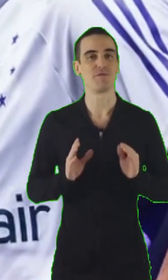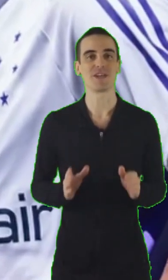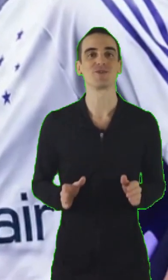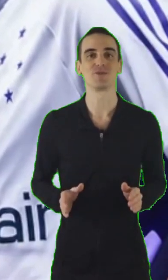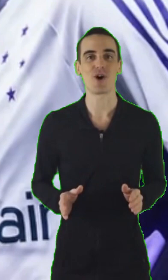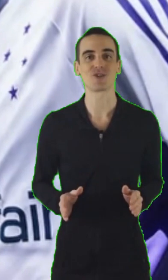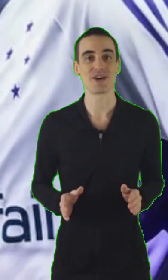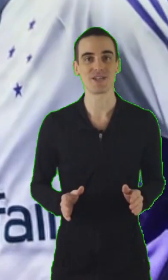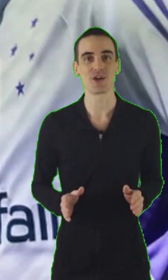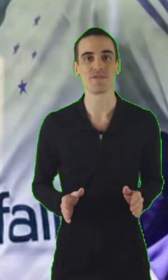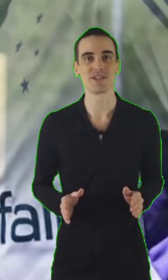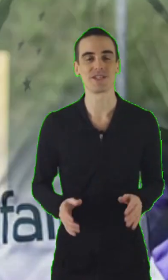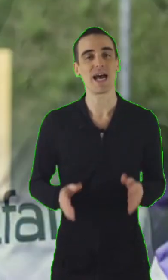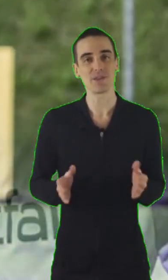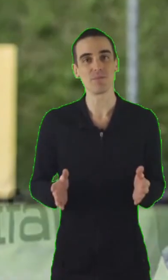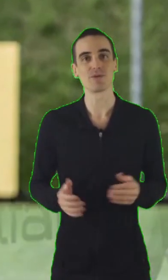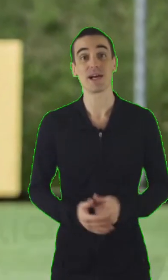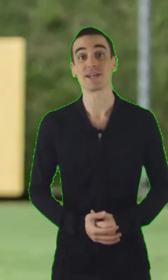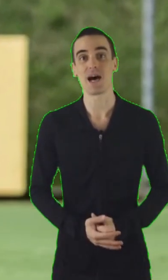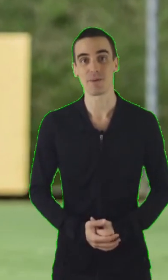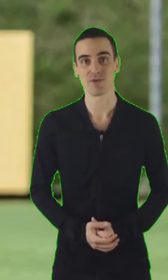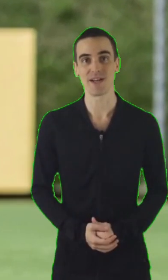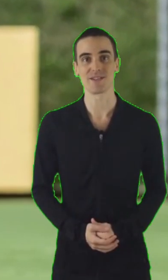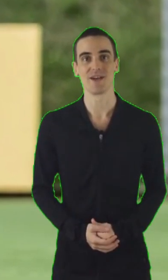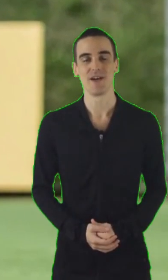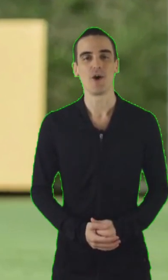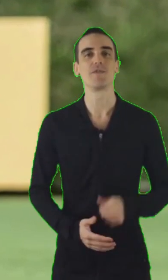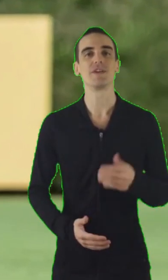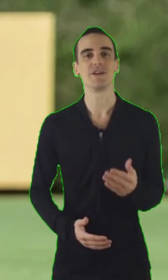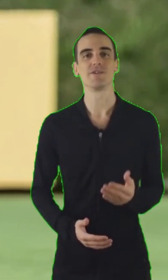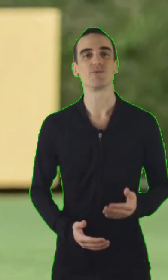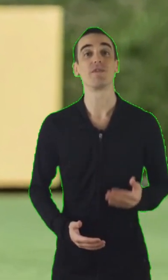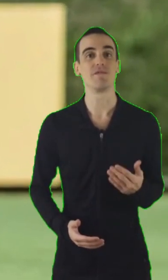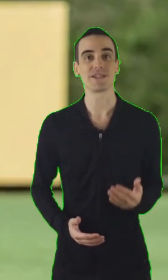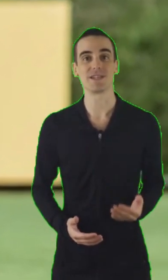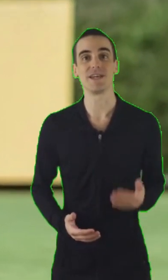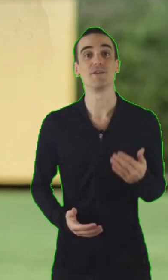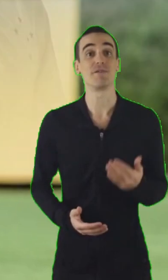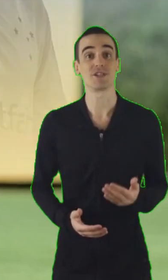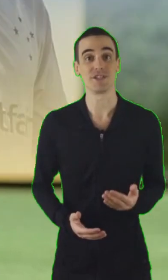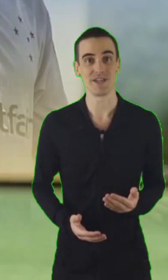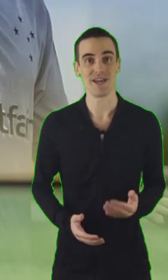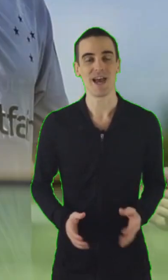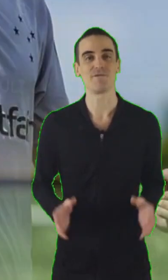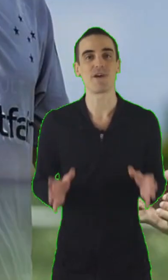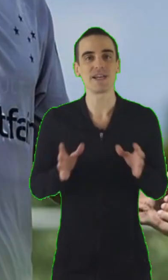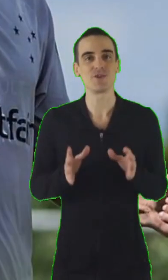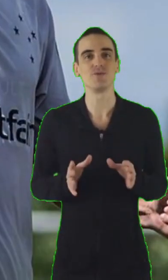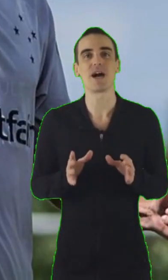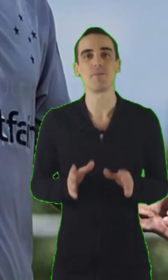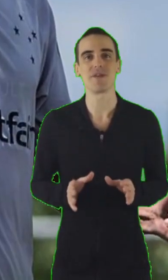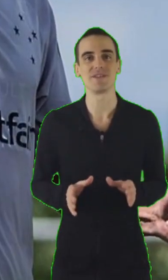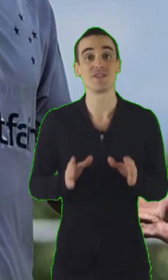levará algum tempo para ter condições físicas para estrear o goleiro Gabriel Mesquita teve o contrato reativado no bid nessa terça após